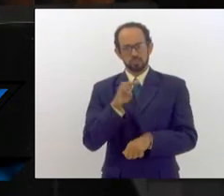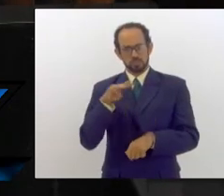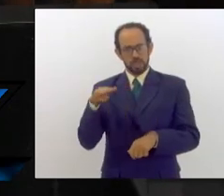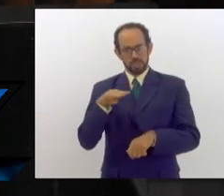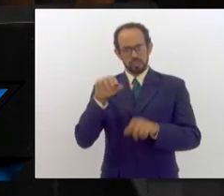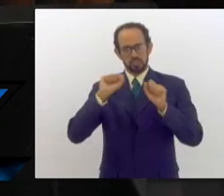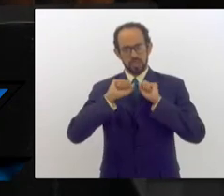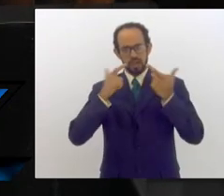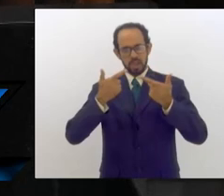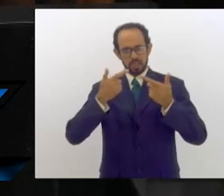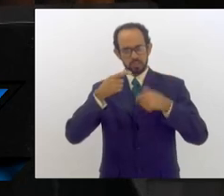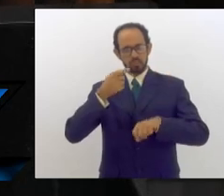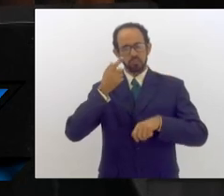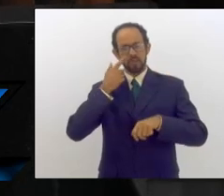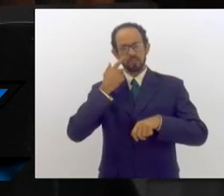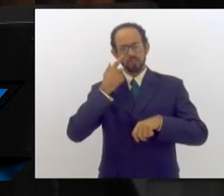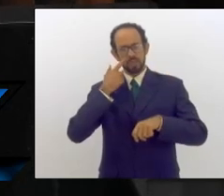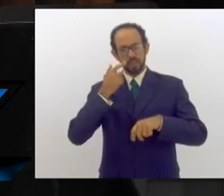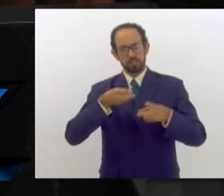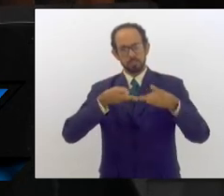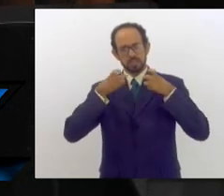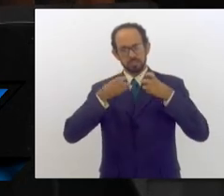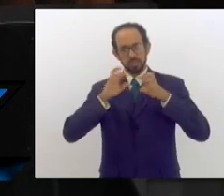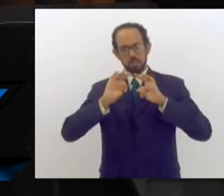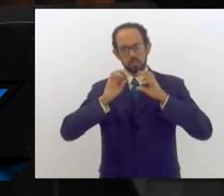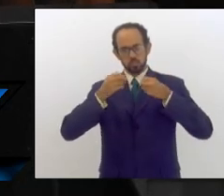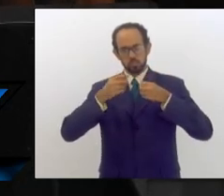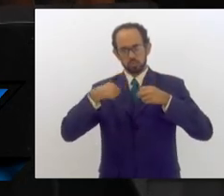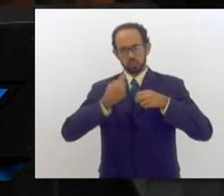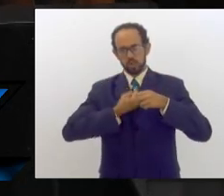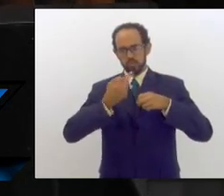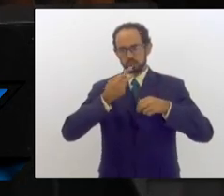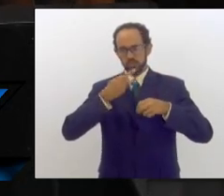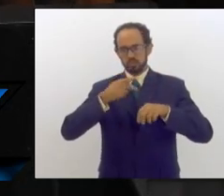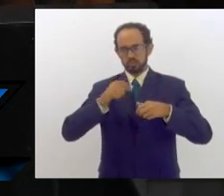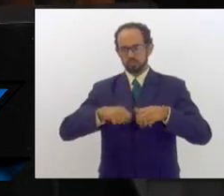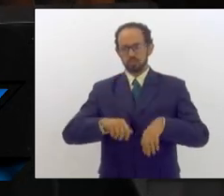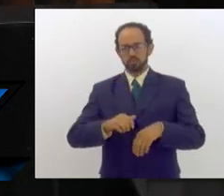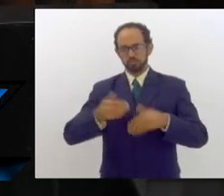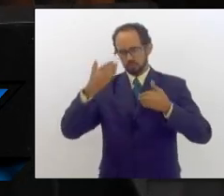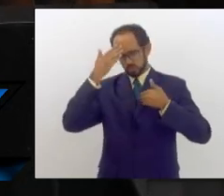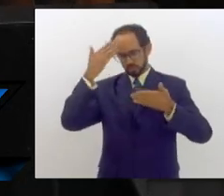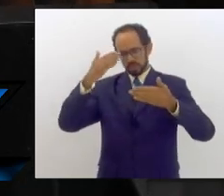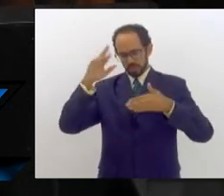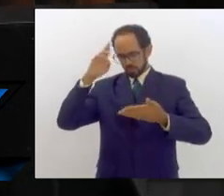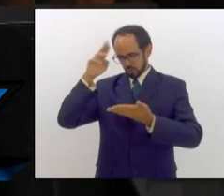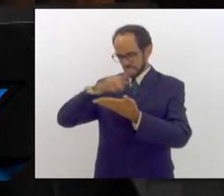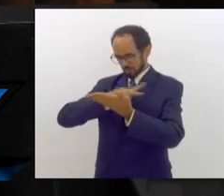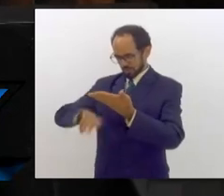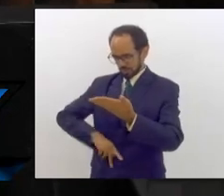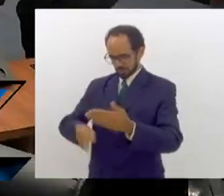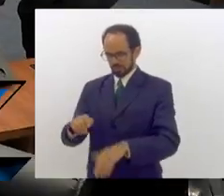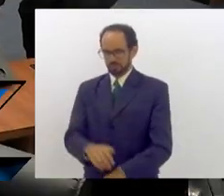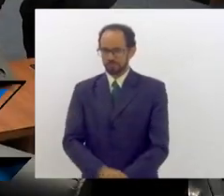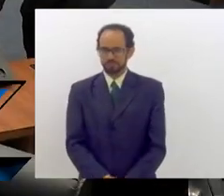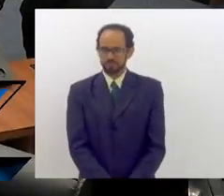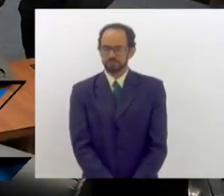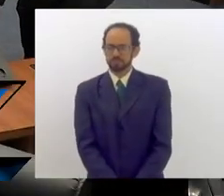da alerj e vai ver e constatar aquilo que nós estamos afirmando nessa oportunidade Muito obrigado senhora presidente